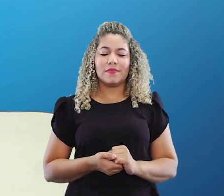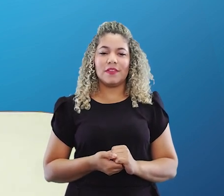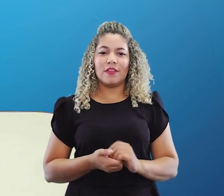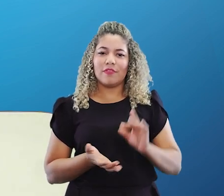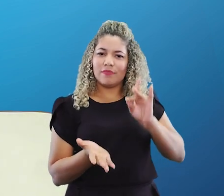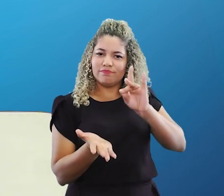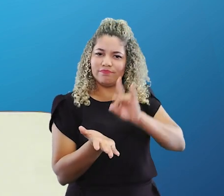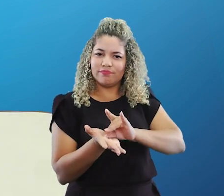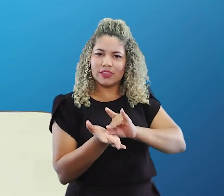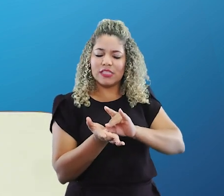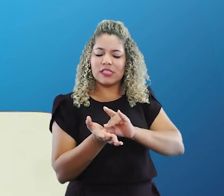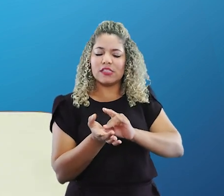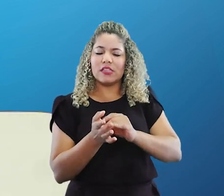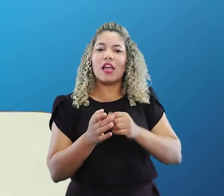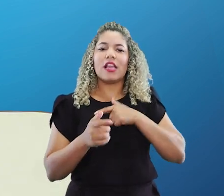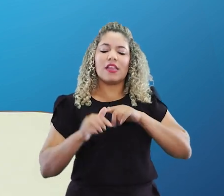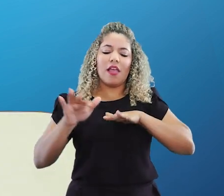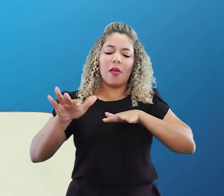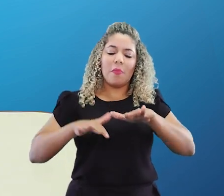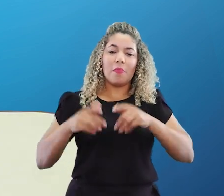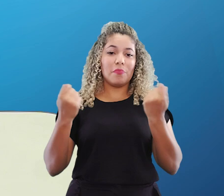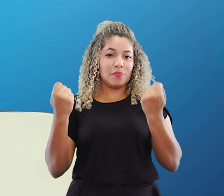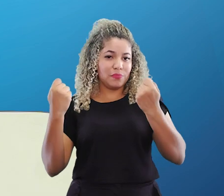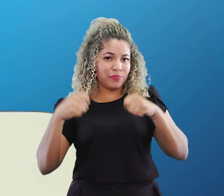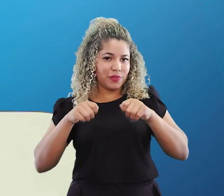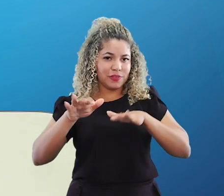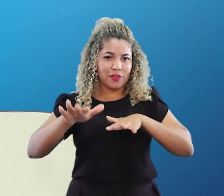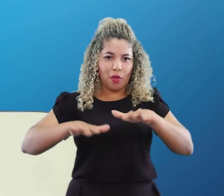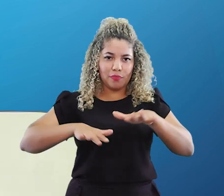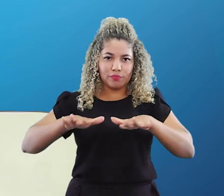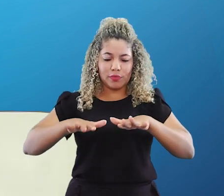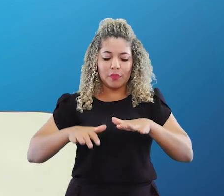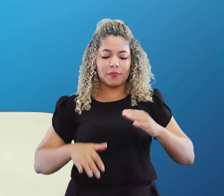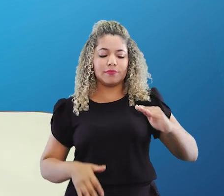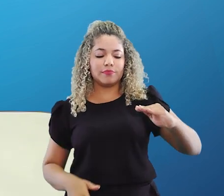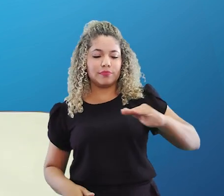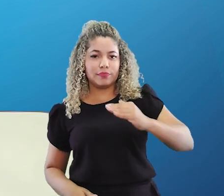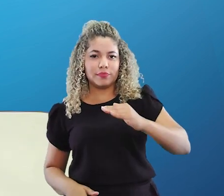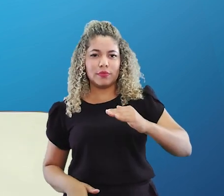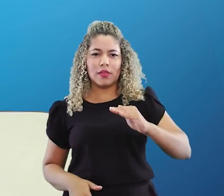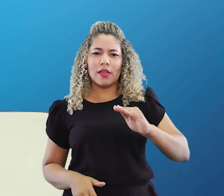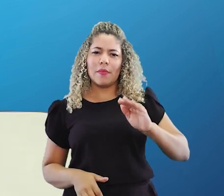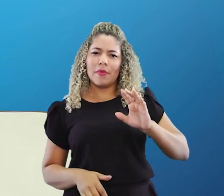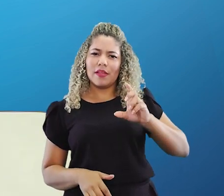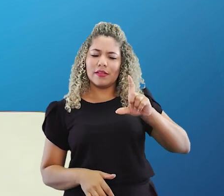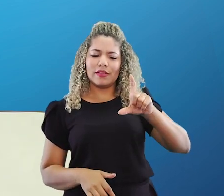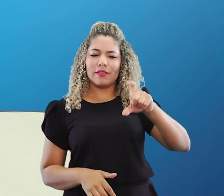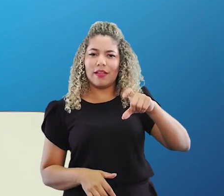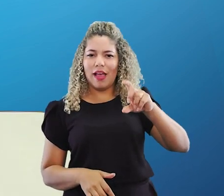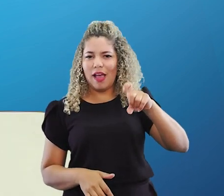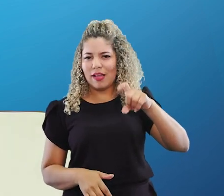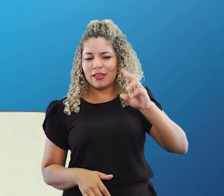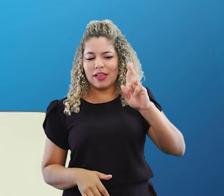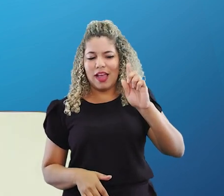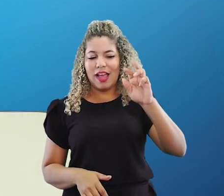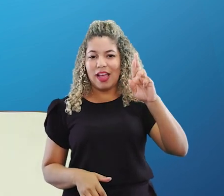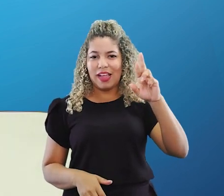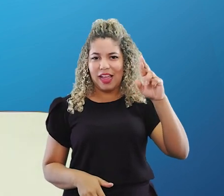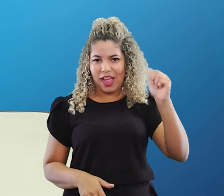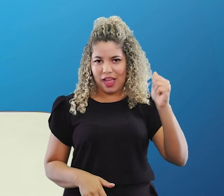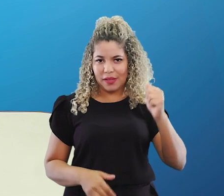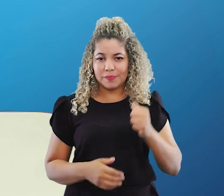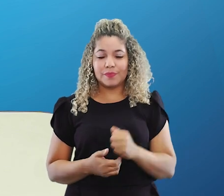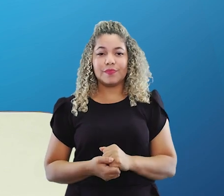fixo. E assim nós temos a movimentação tanto da garra quanto de outros